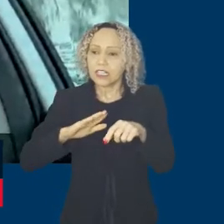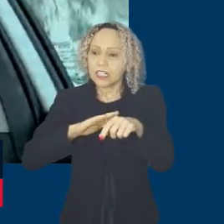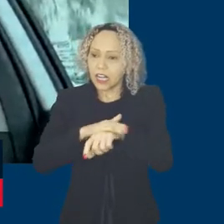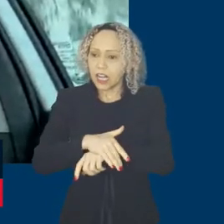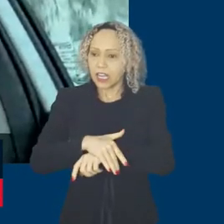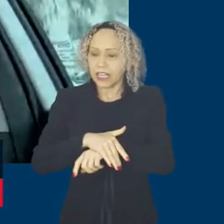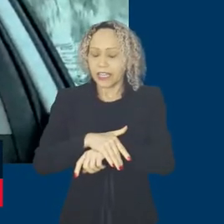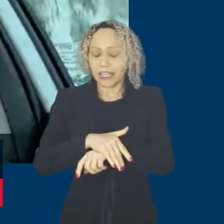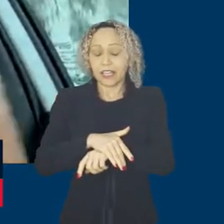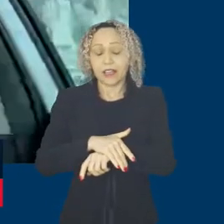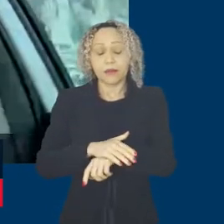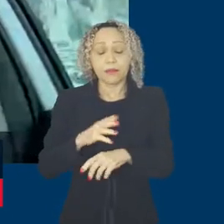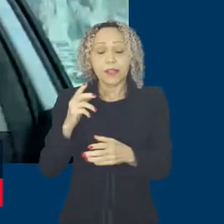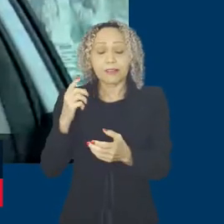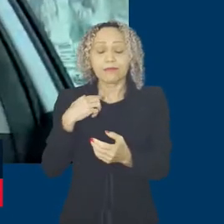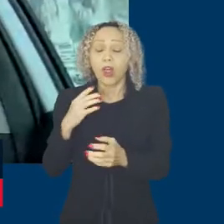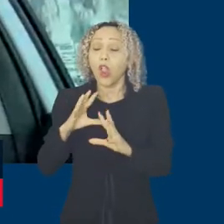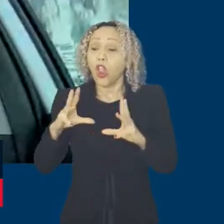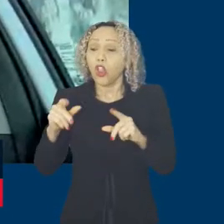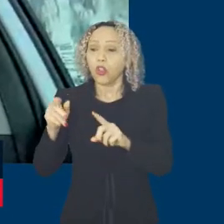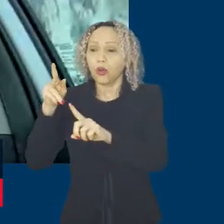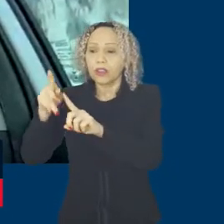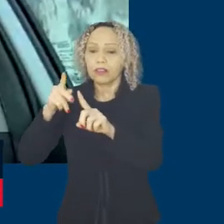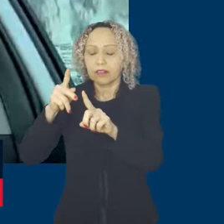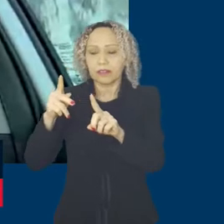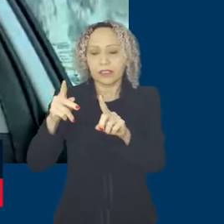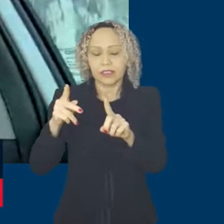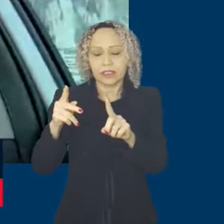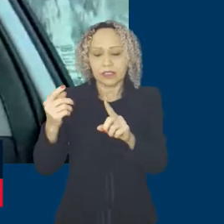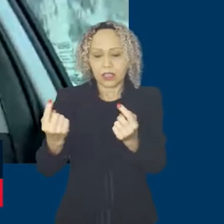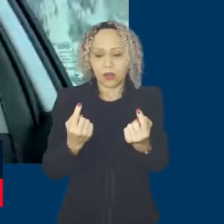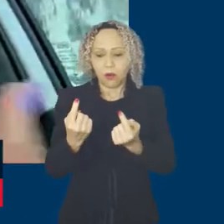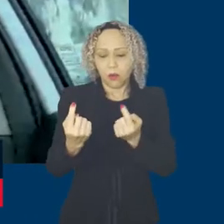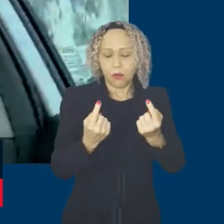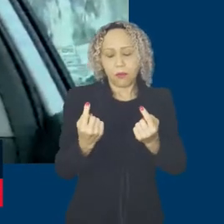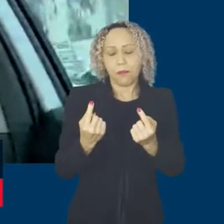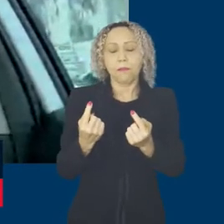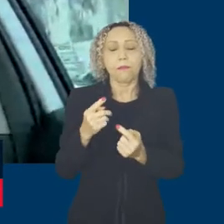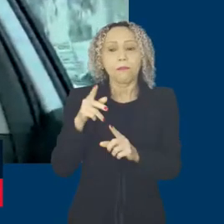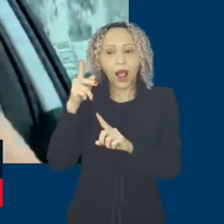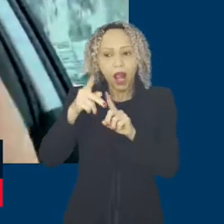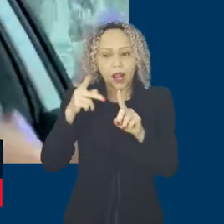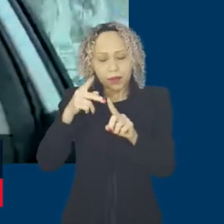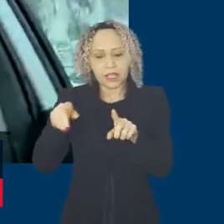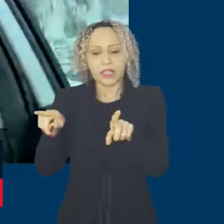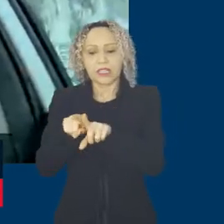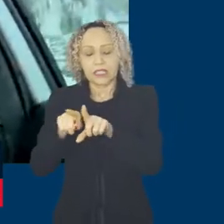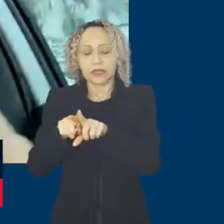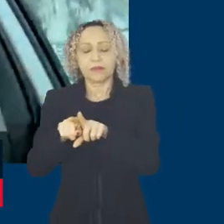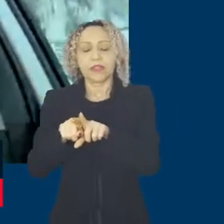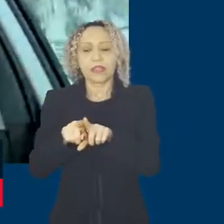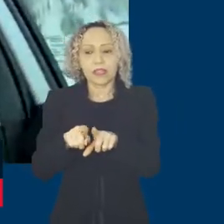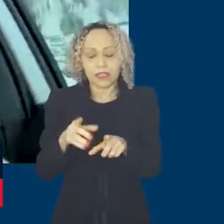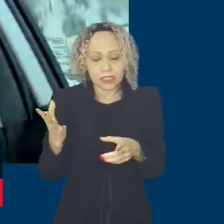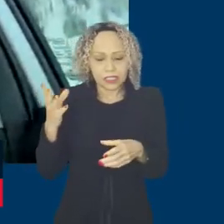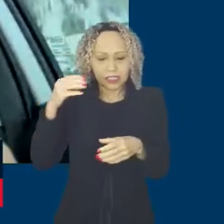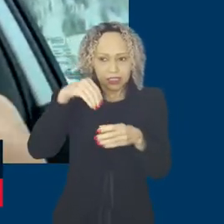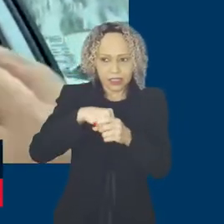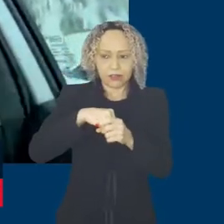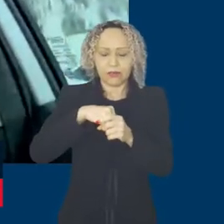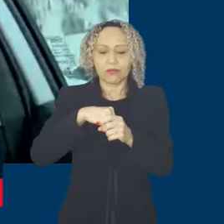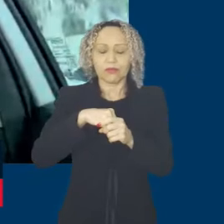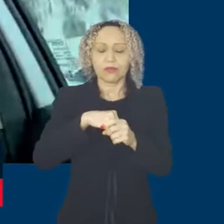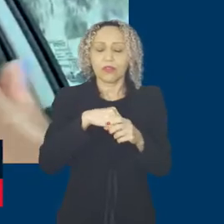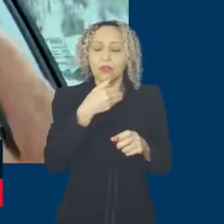companheiras que são parlamentares, as companheiras também que estão no governo federal, enfim, quem puder estar em Brasília, ainda tem convite, está acabando, mas